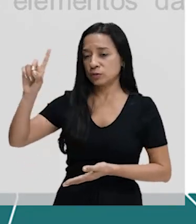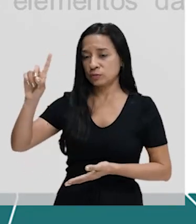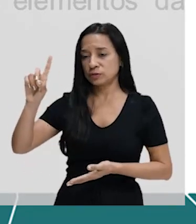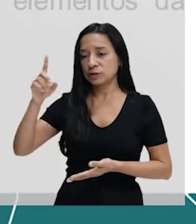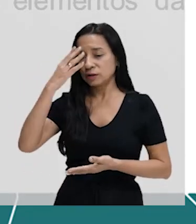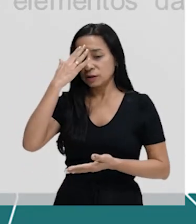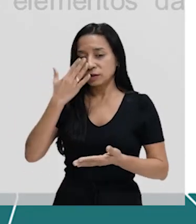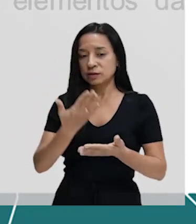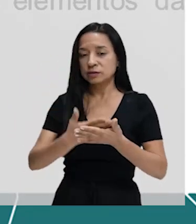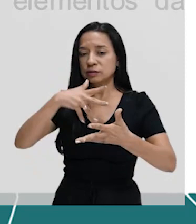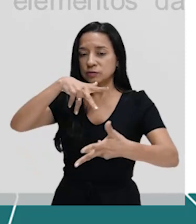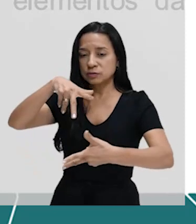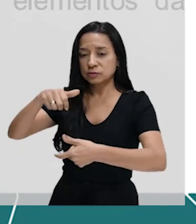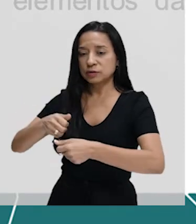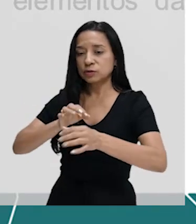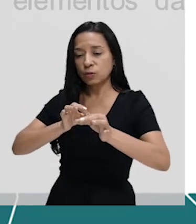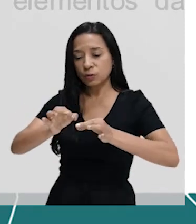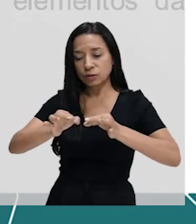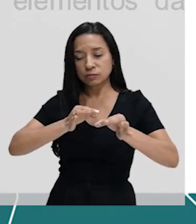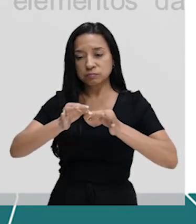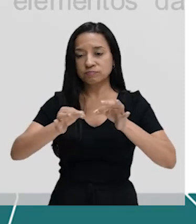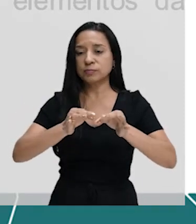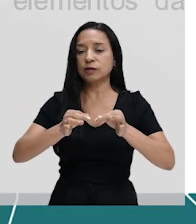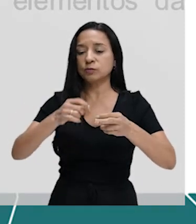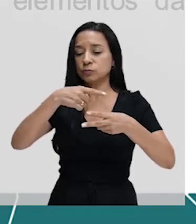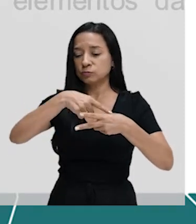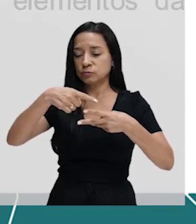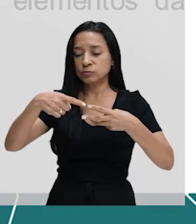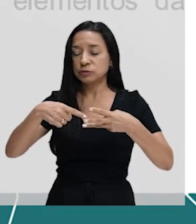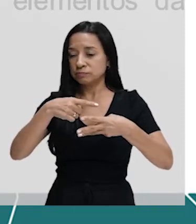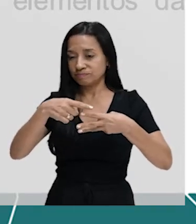o universo estava organizado em 3 mundos.